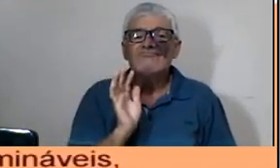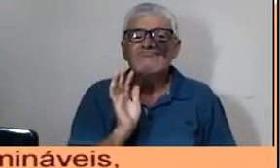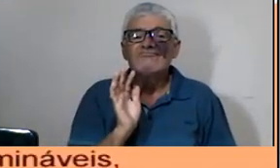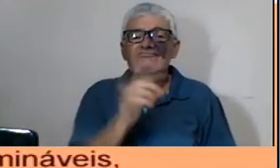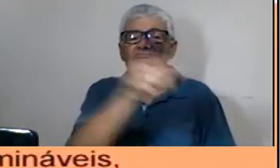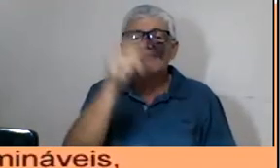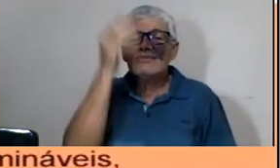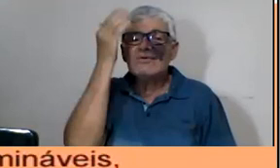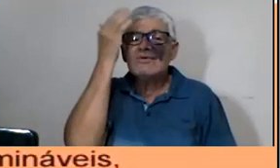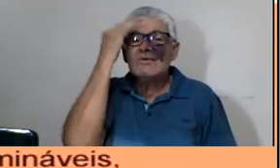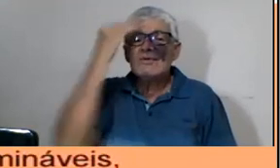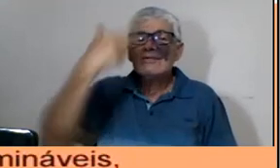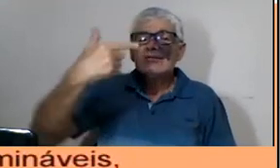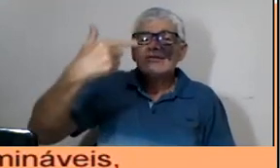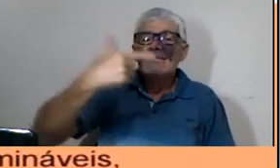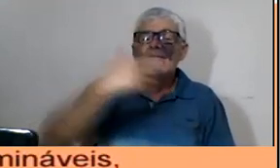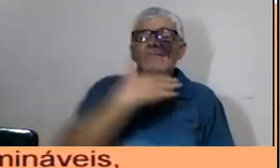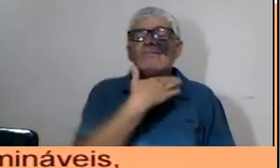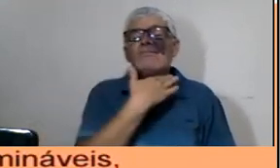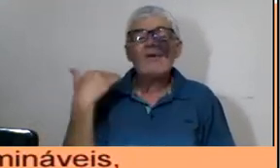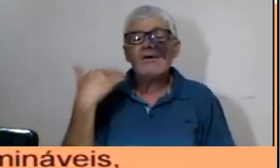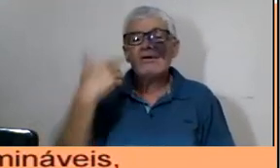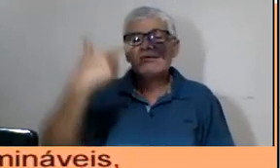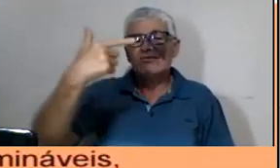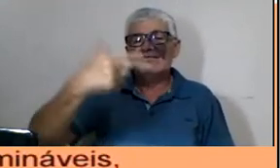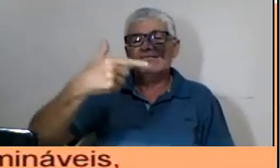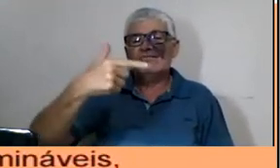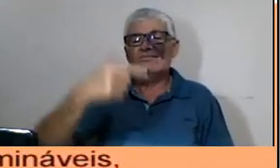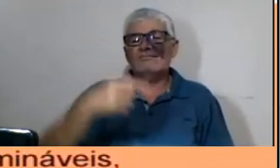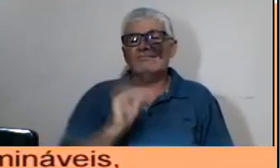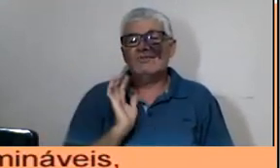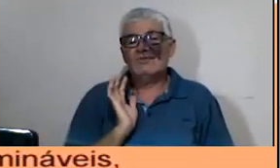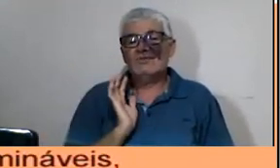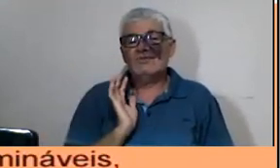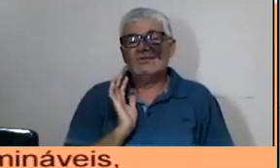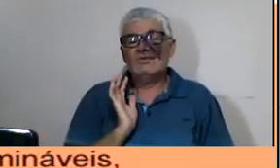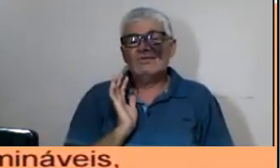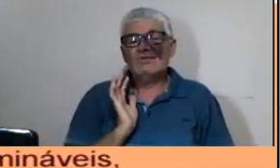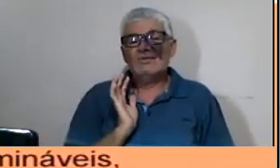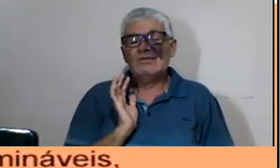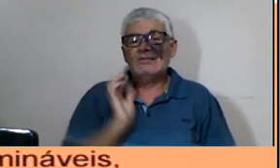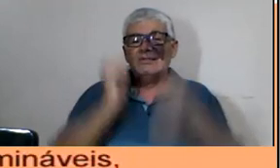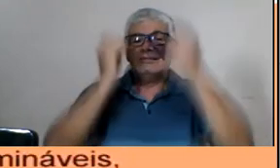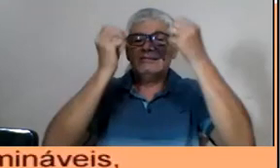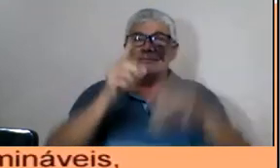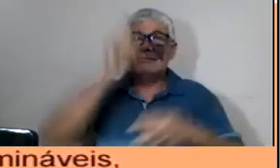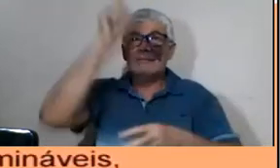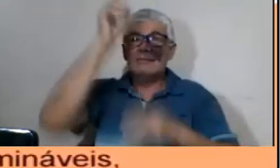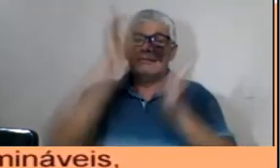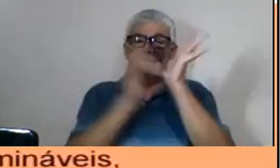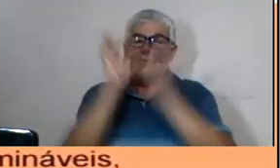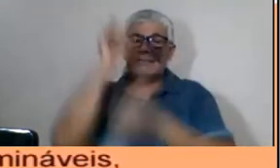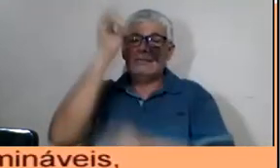si, acreditando que foi Deus que mandou, essa reconstrução do templo, né? Então,